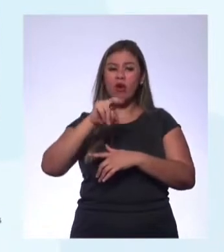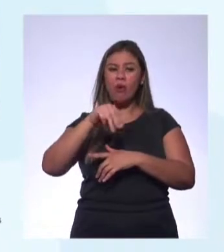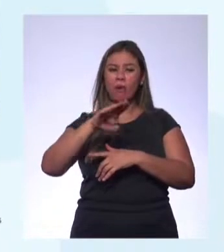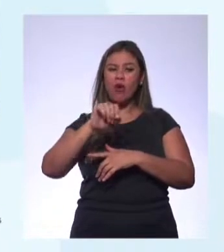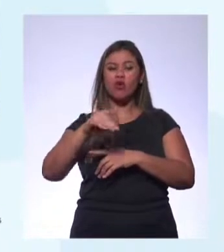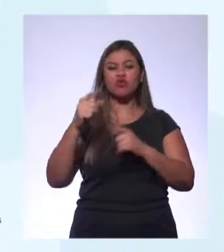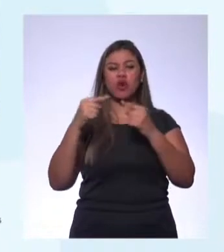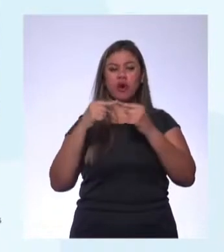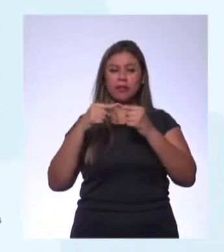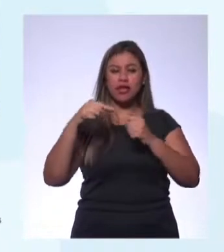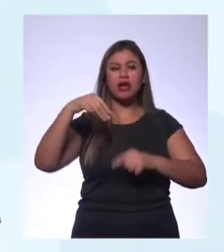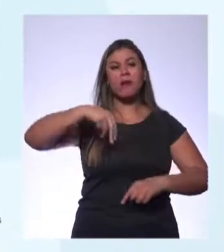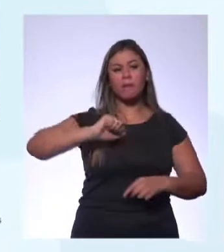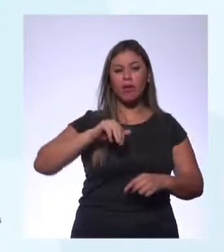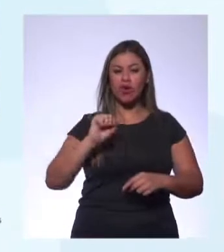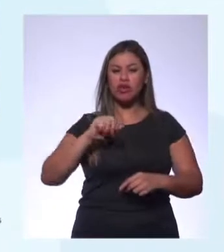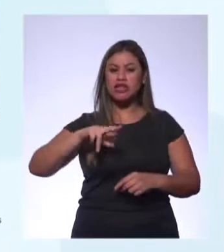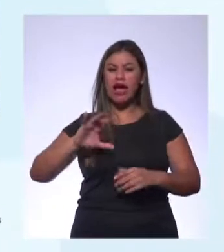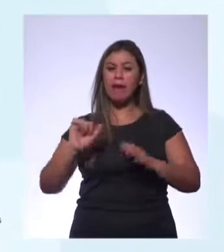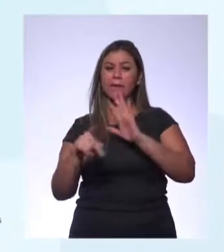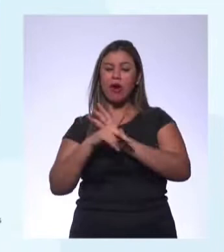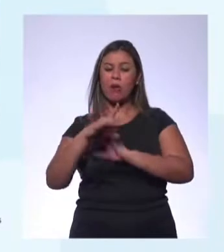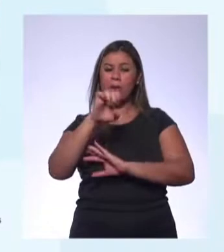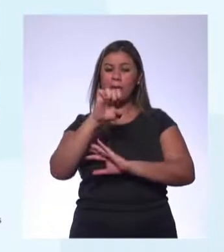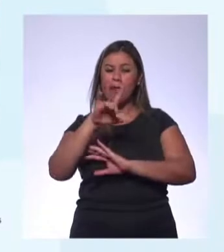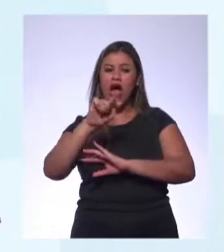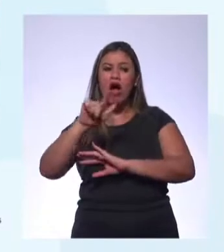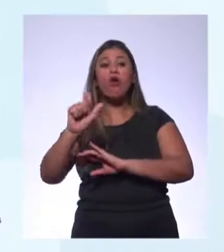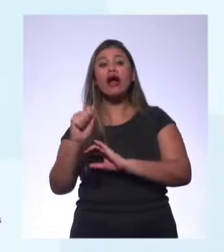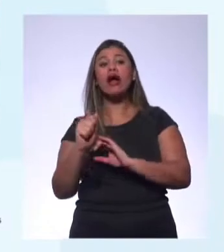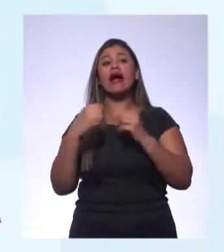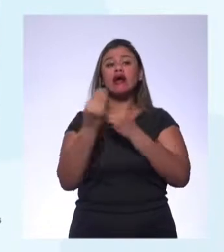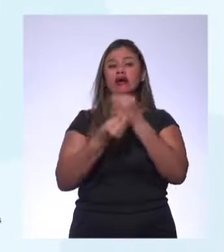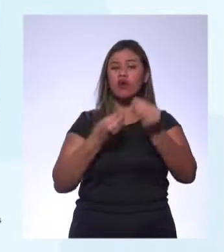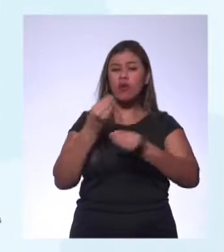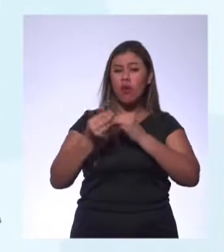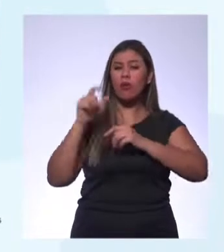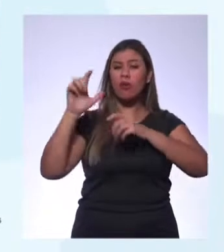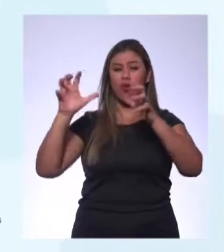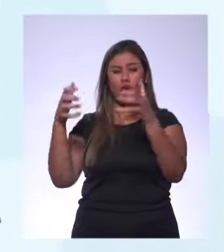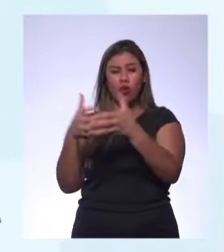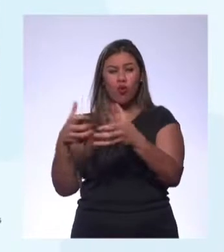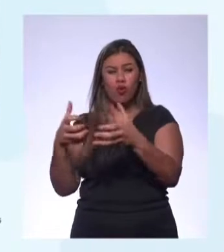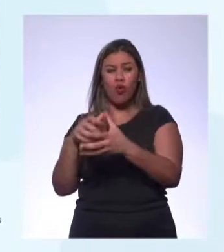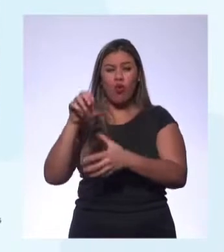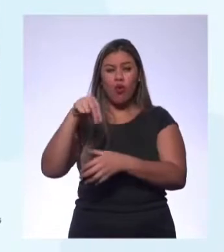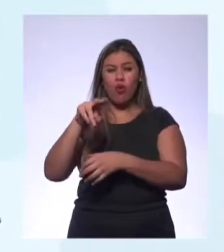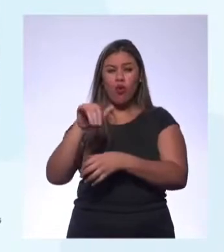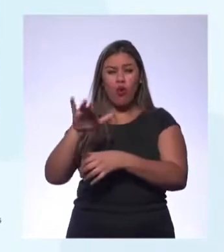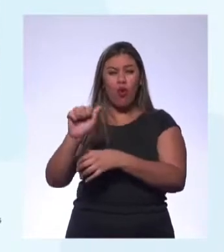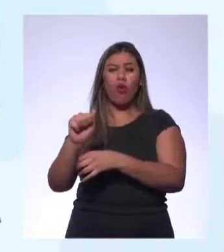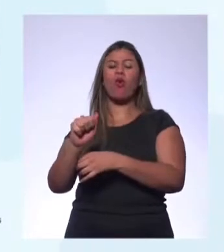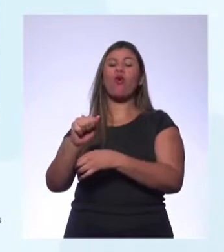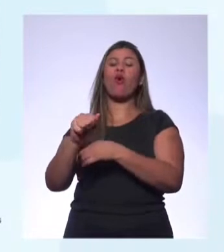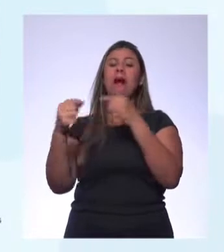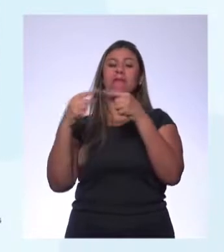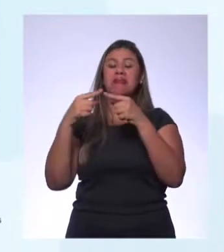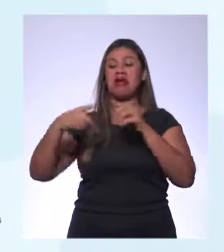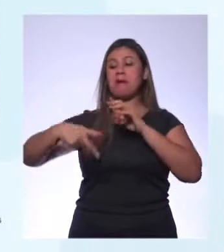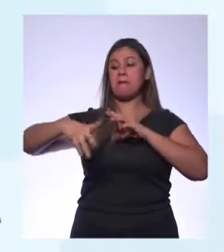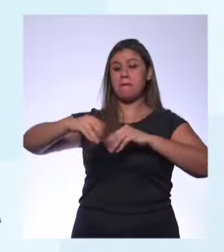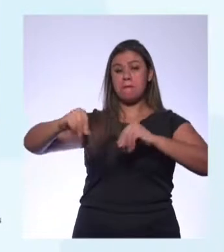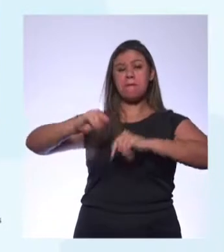da Bélgica naquele momento, e ele basicamente transformou o Congo numa propriedade,